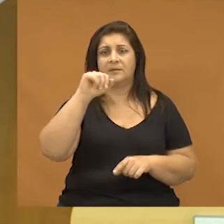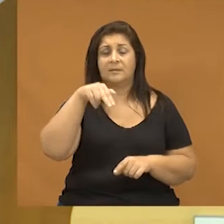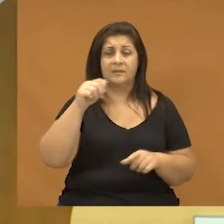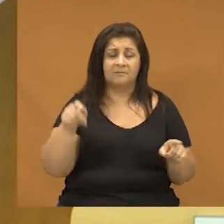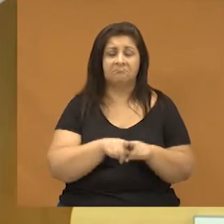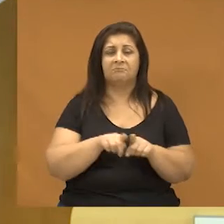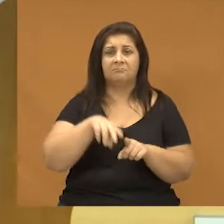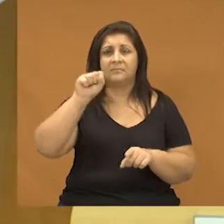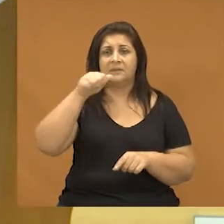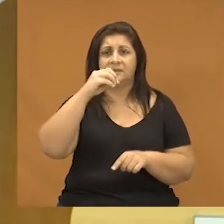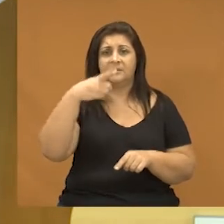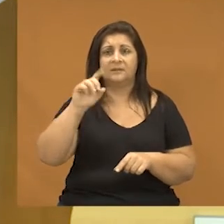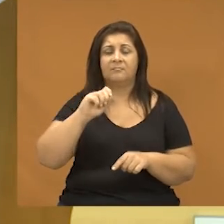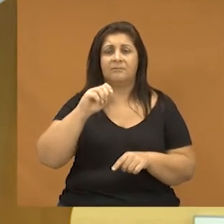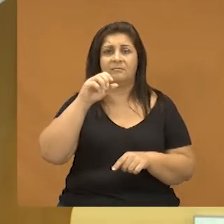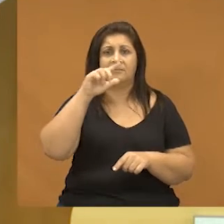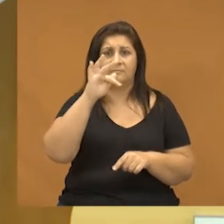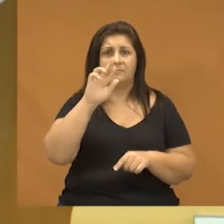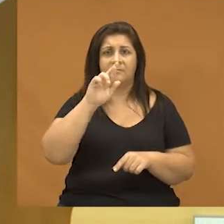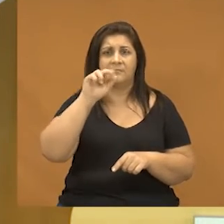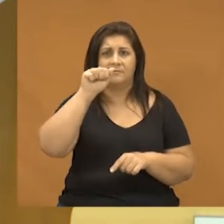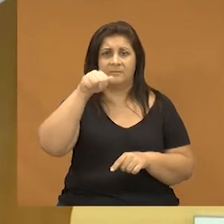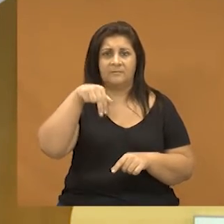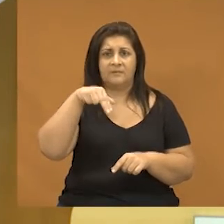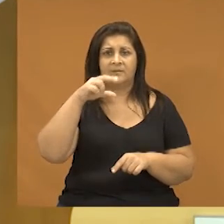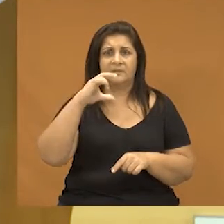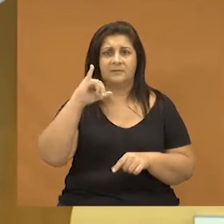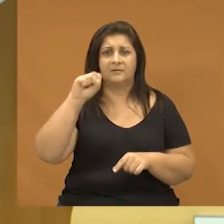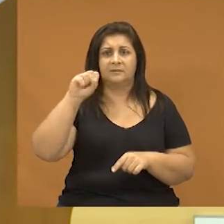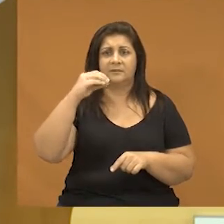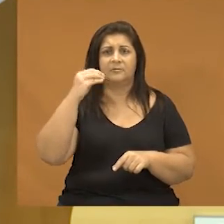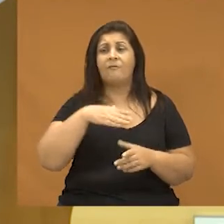Francisco, já vai direto para o hospital.